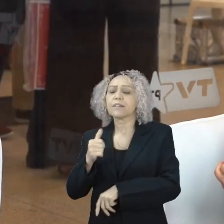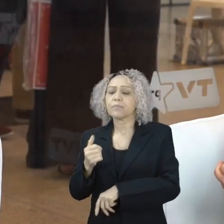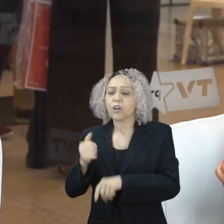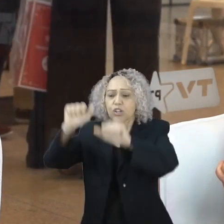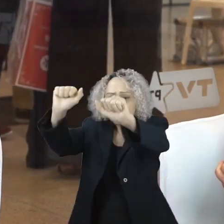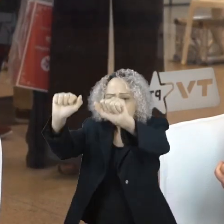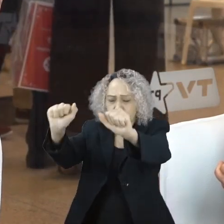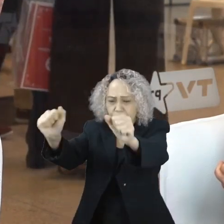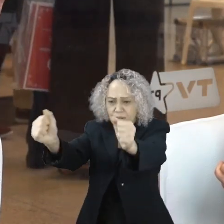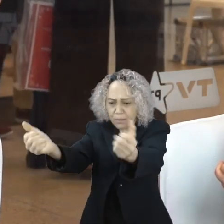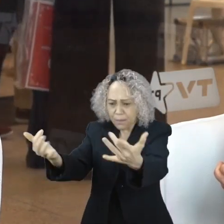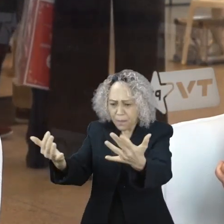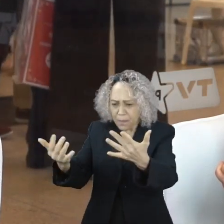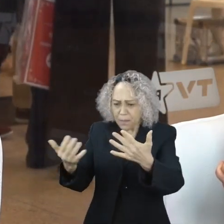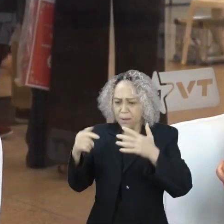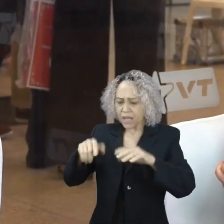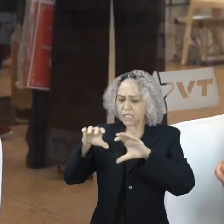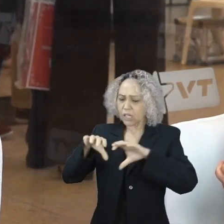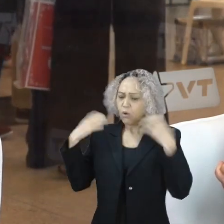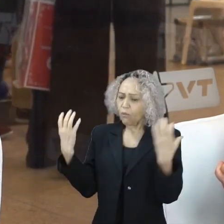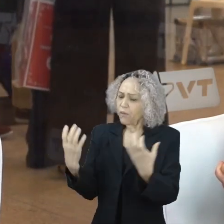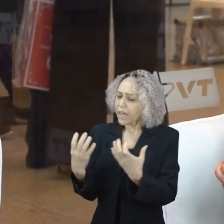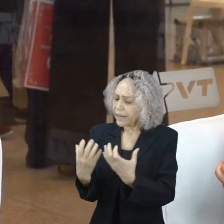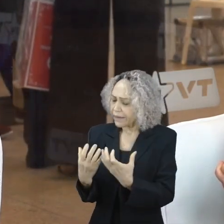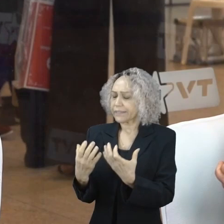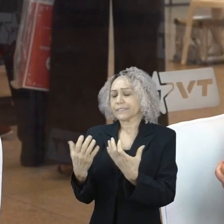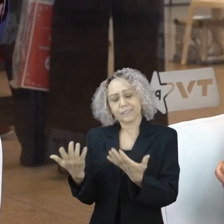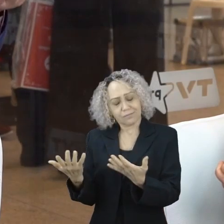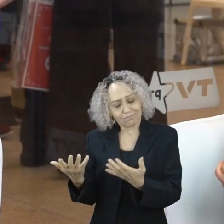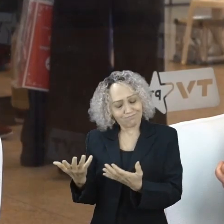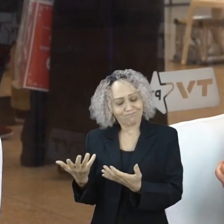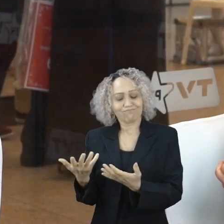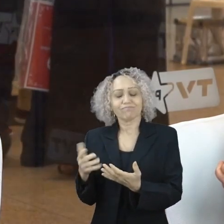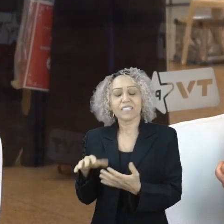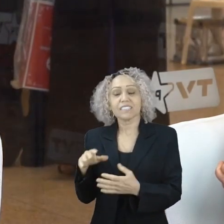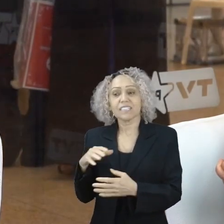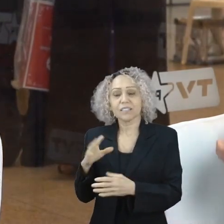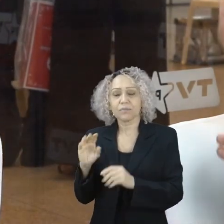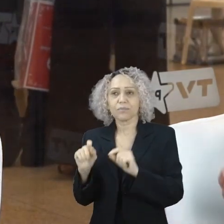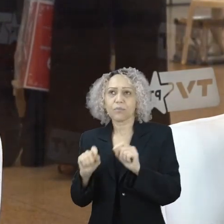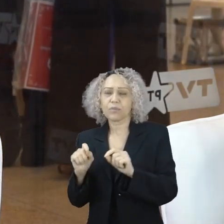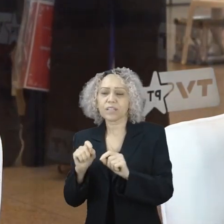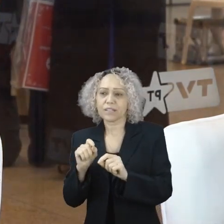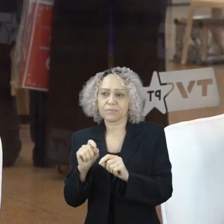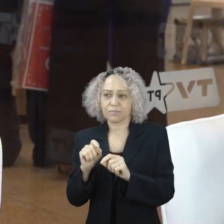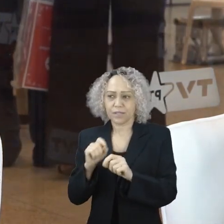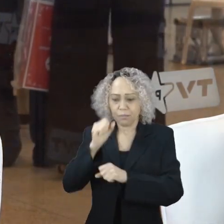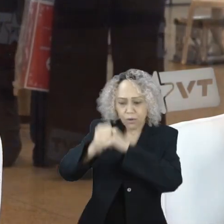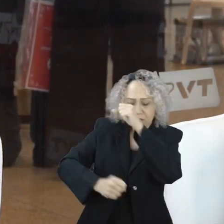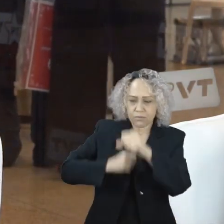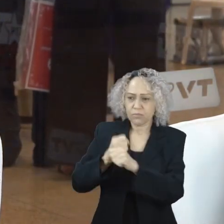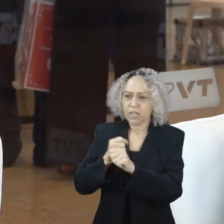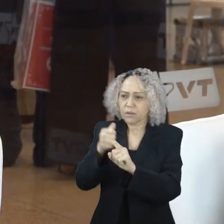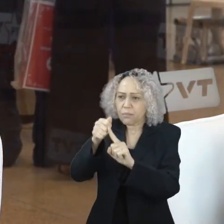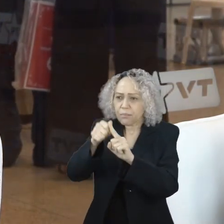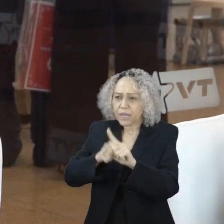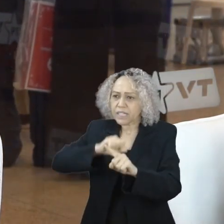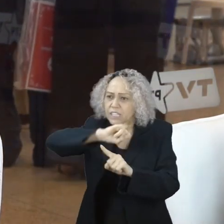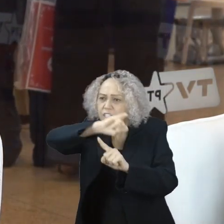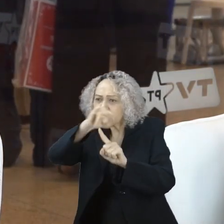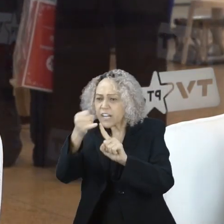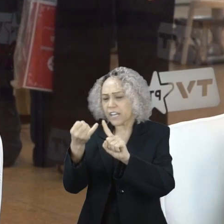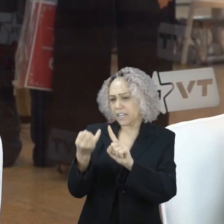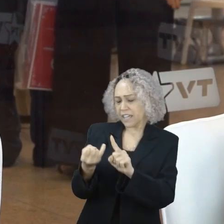2024 já com a máquina azeitada. Porque veja, aí você entra janeiro, que é um mês morto, muitas pessoas